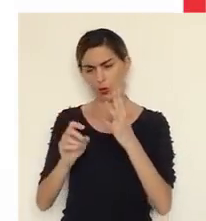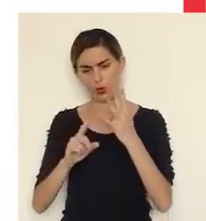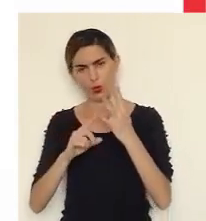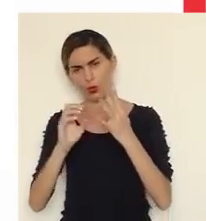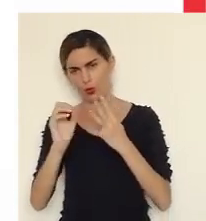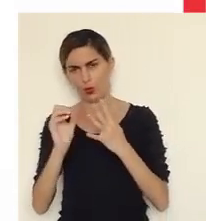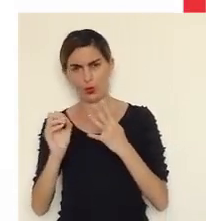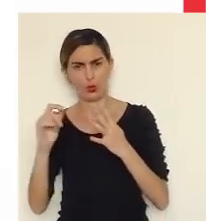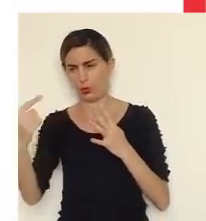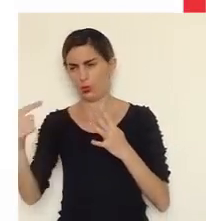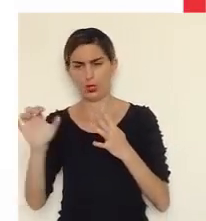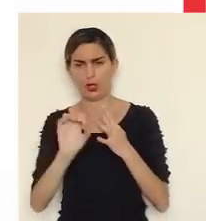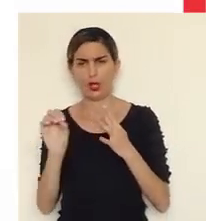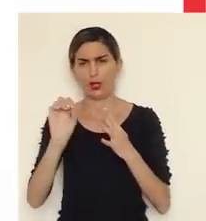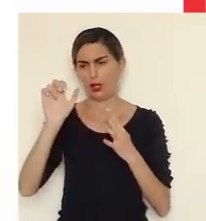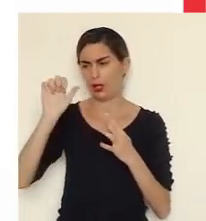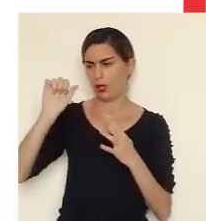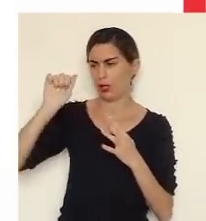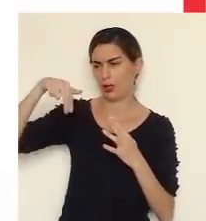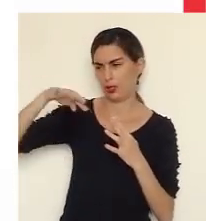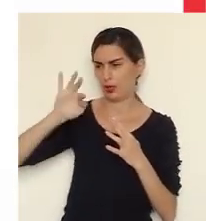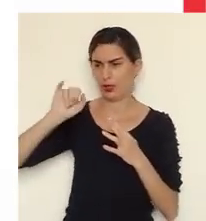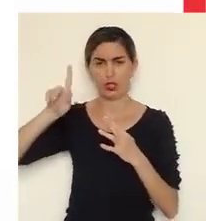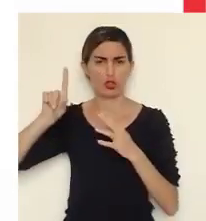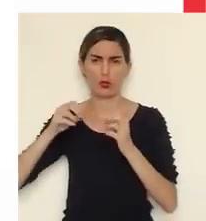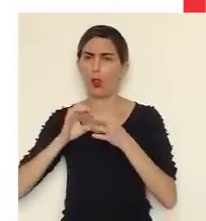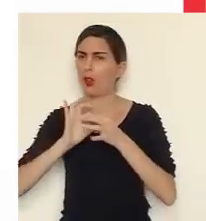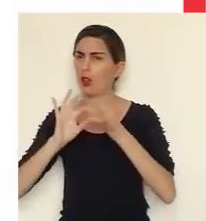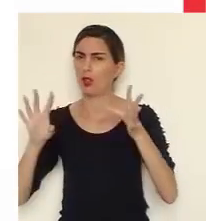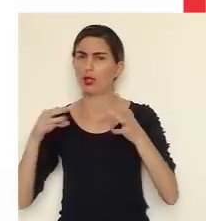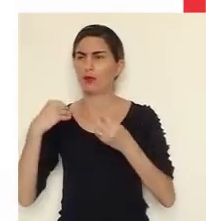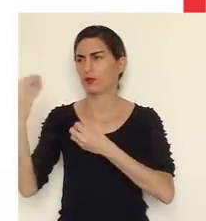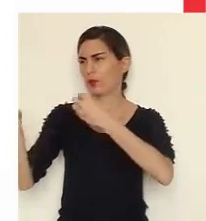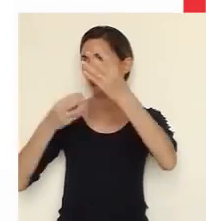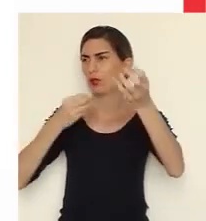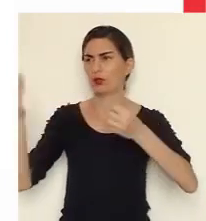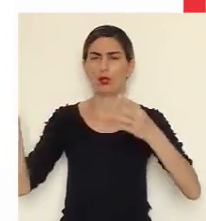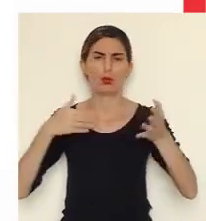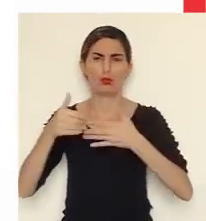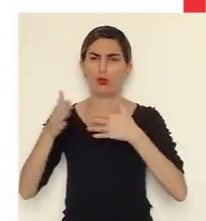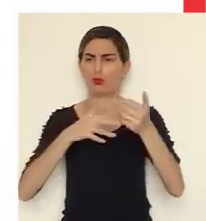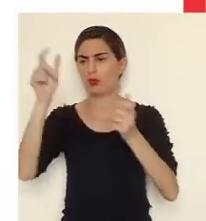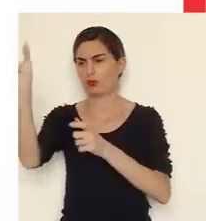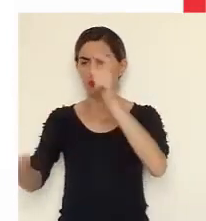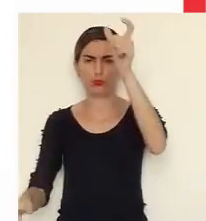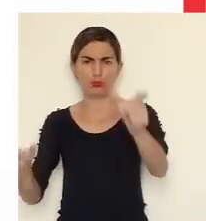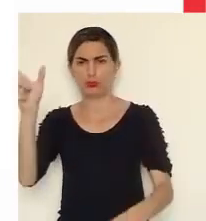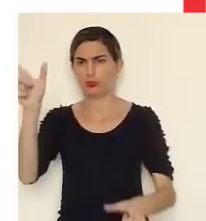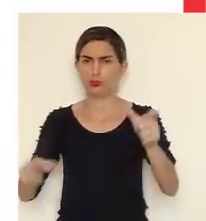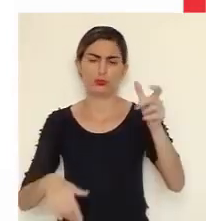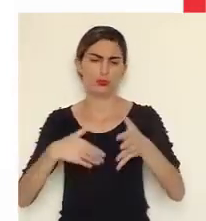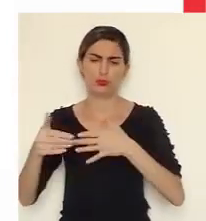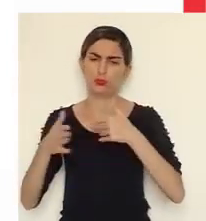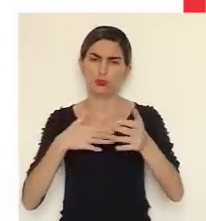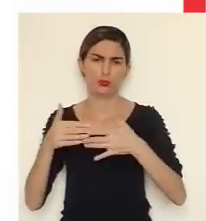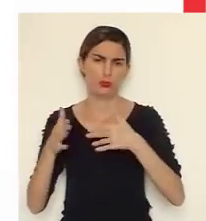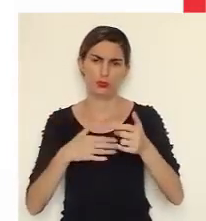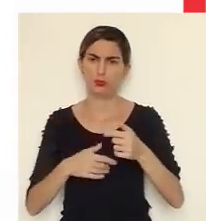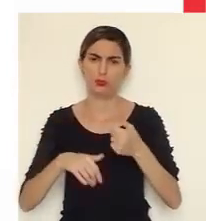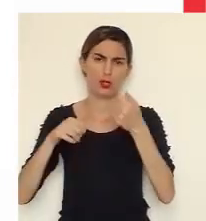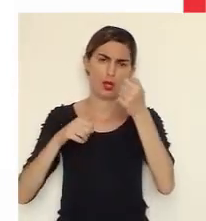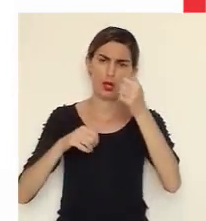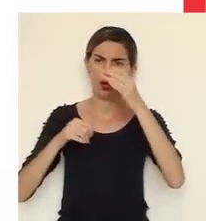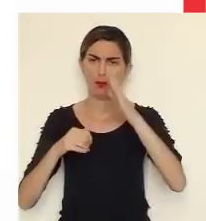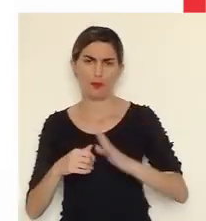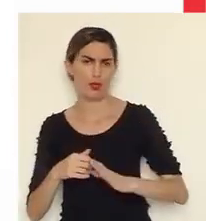tipo O, como não possuem nenhum antígeno, poderão doar seu sangue para qualquer indivíduo do tipo